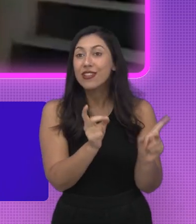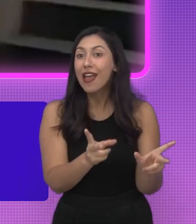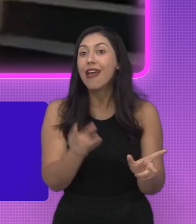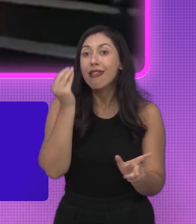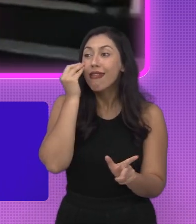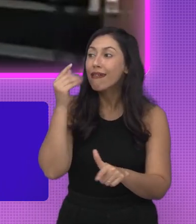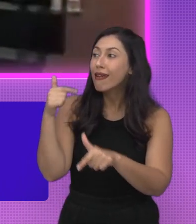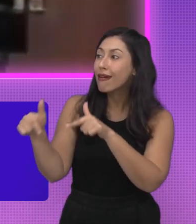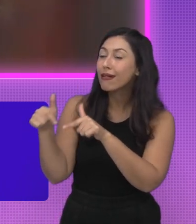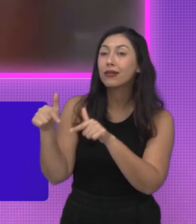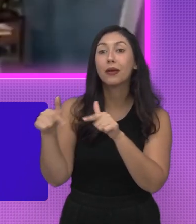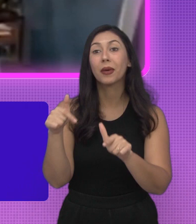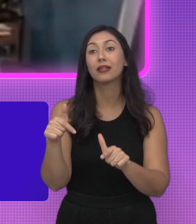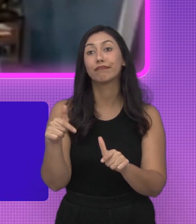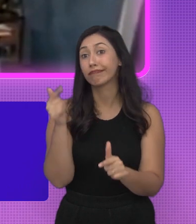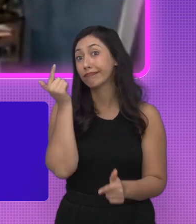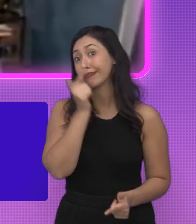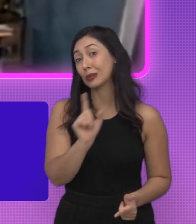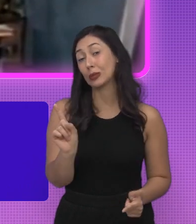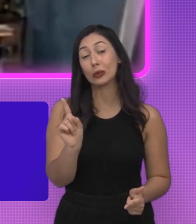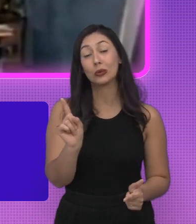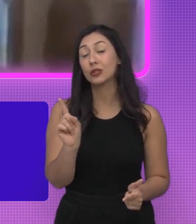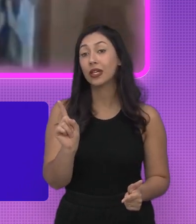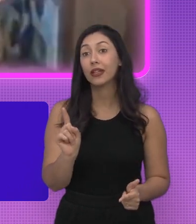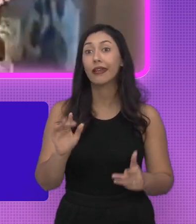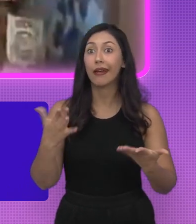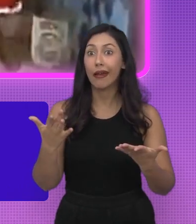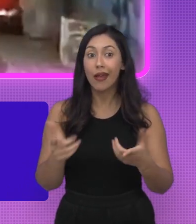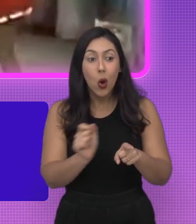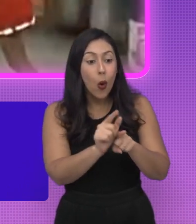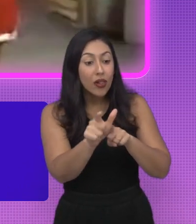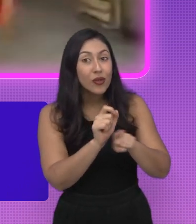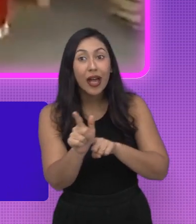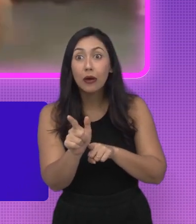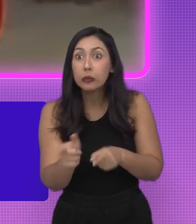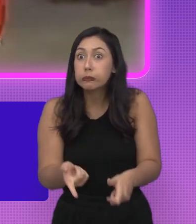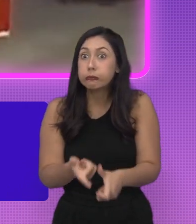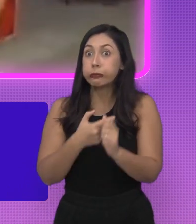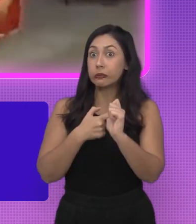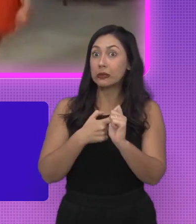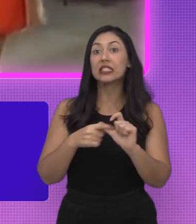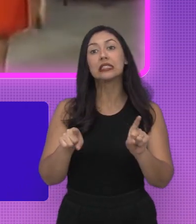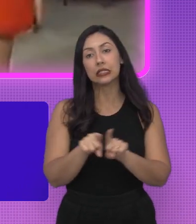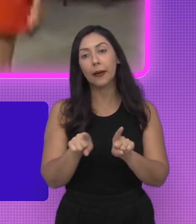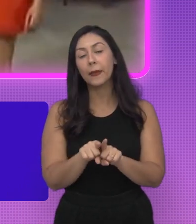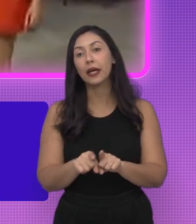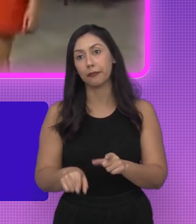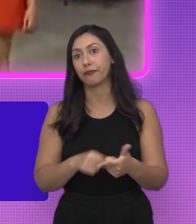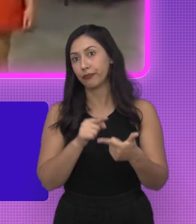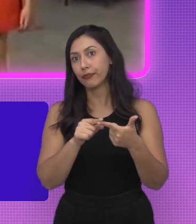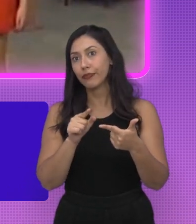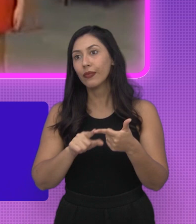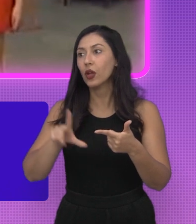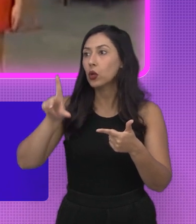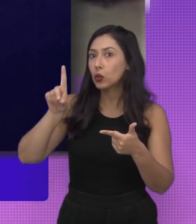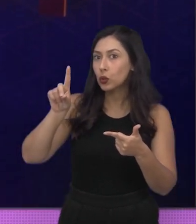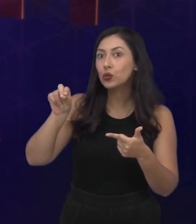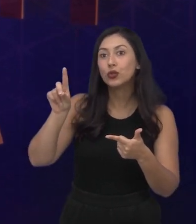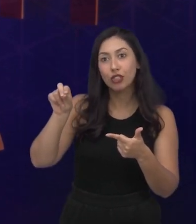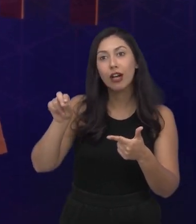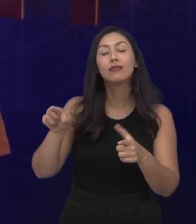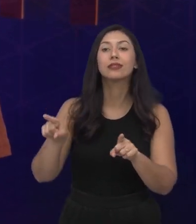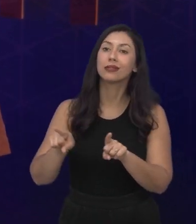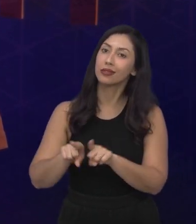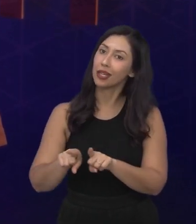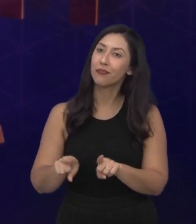tenta trabalhar em outras coisas, não consegue pagar o aluguel. Tem o Chaves, né? Tem outras pessoas,